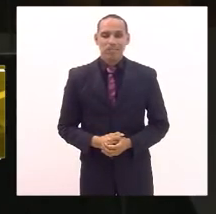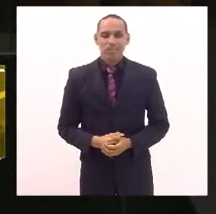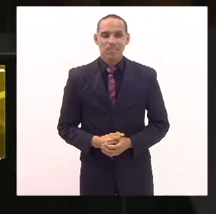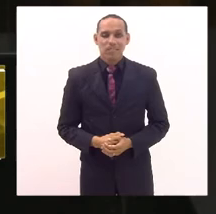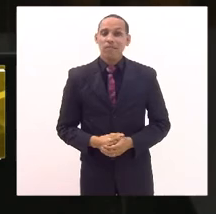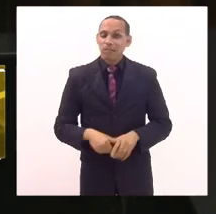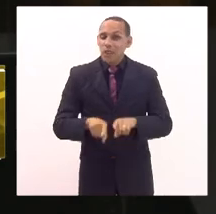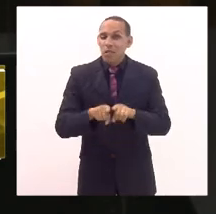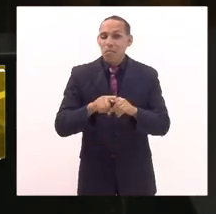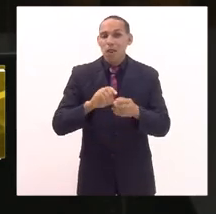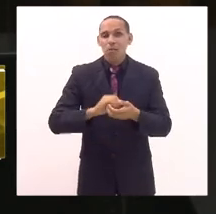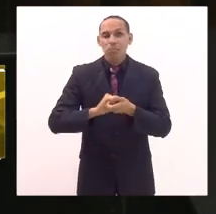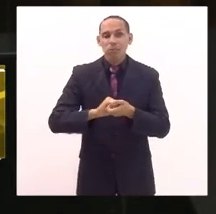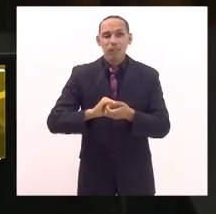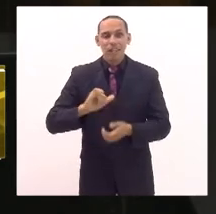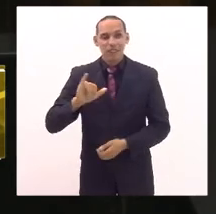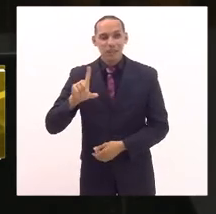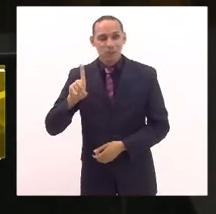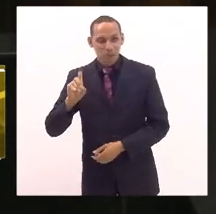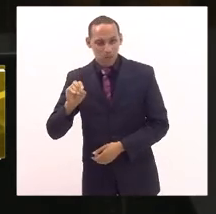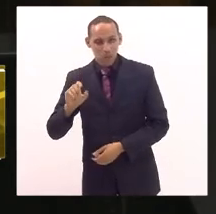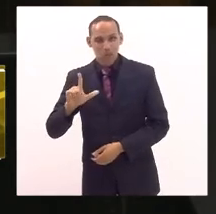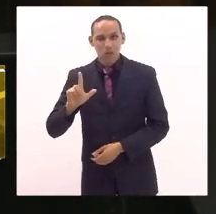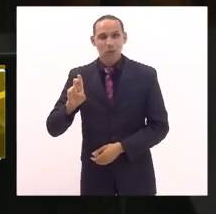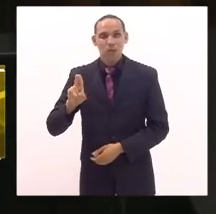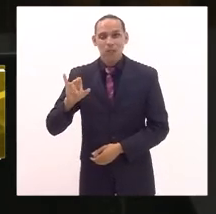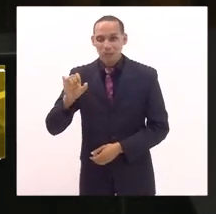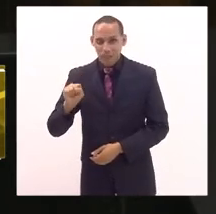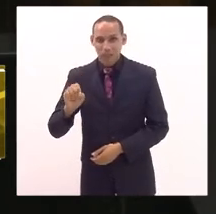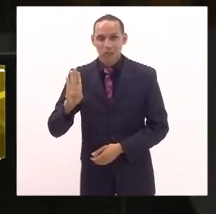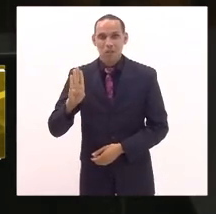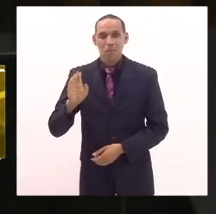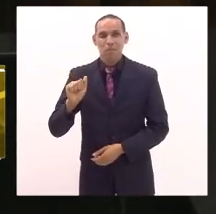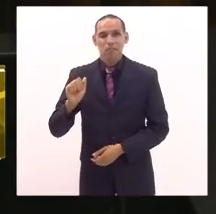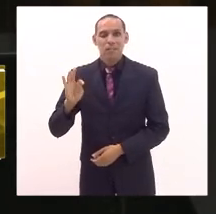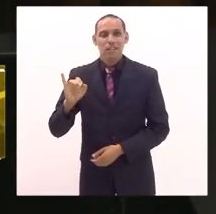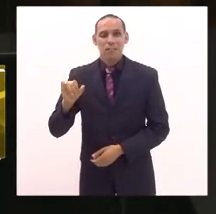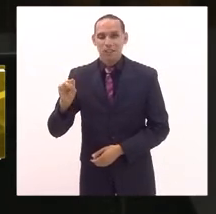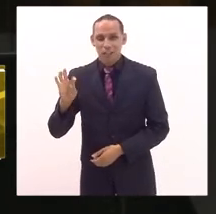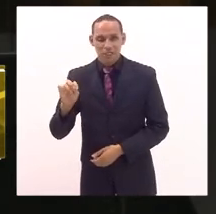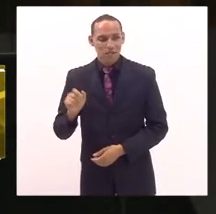Quero saudar o senhor Wildo Luiz Batista dos Santos,